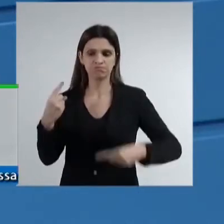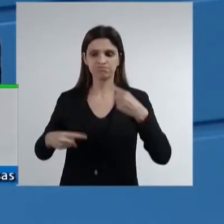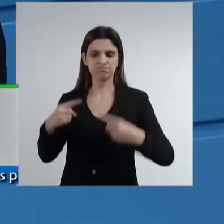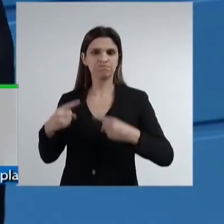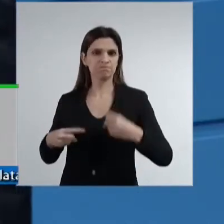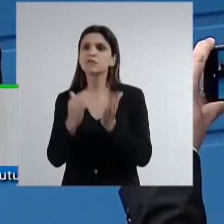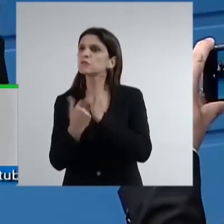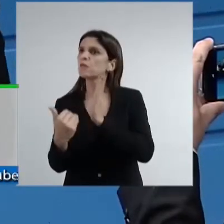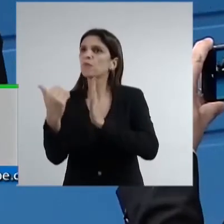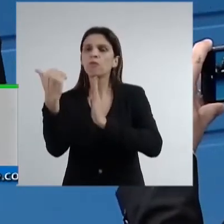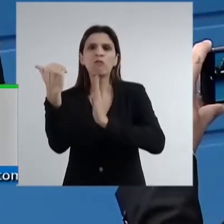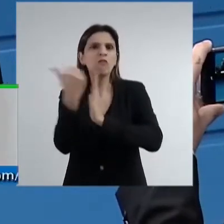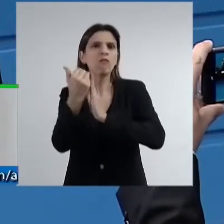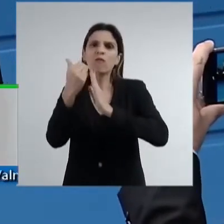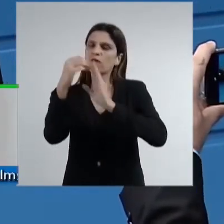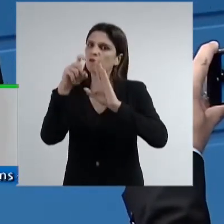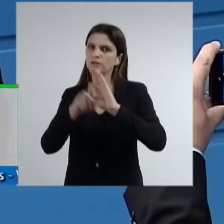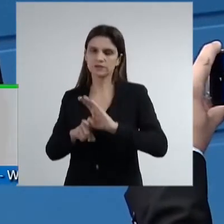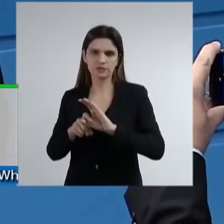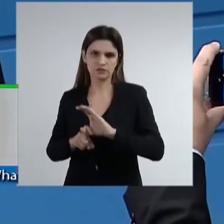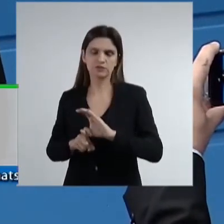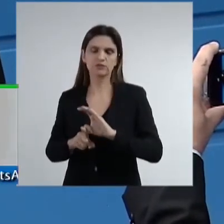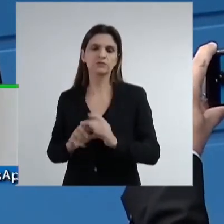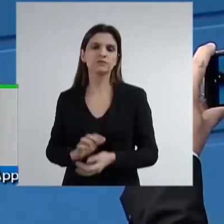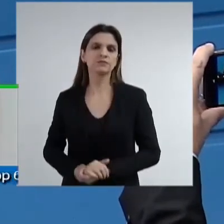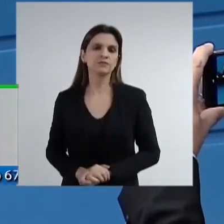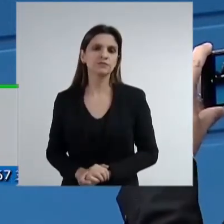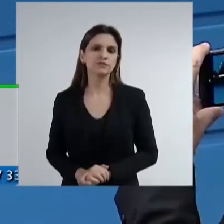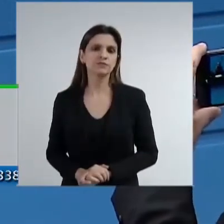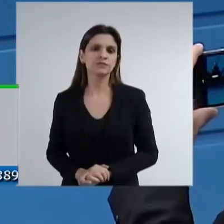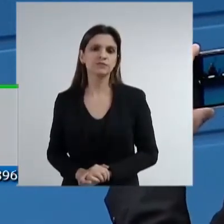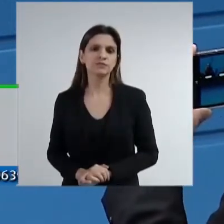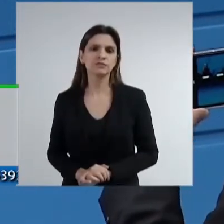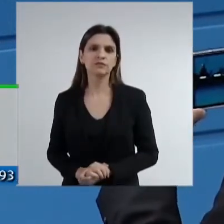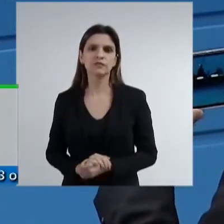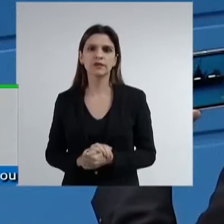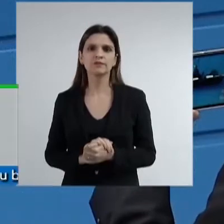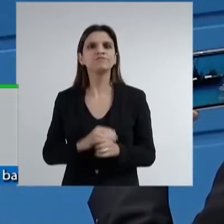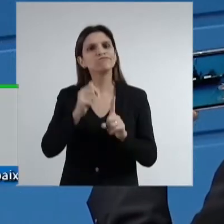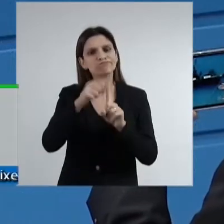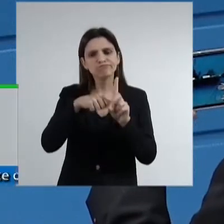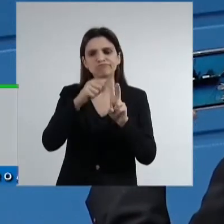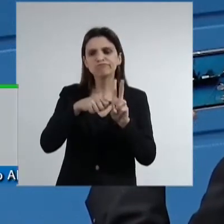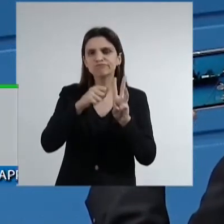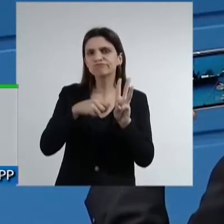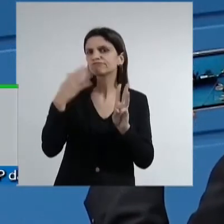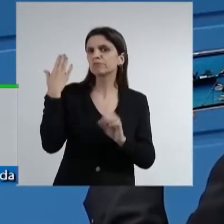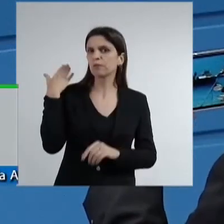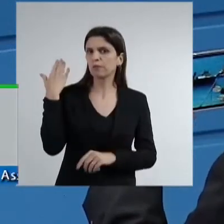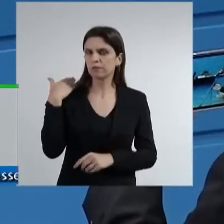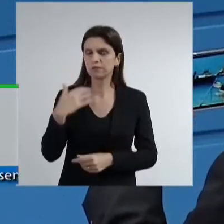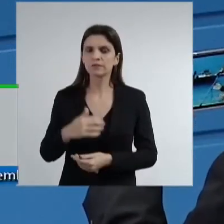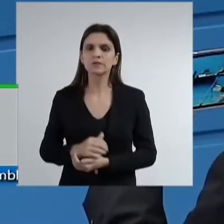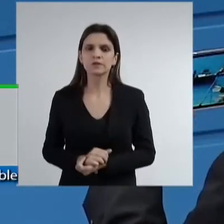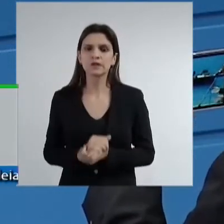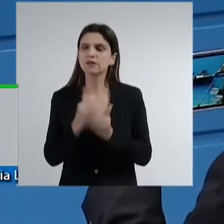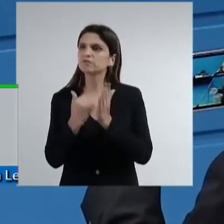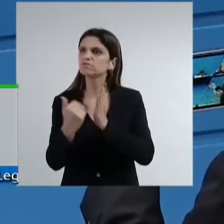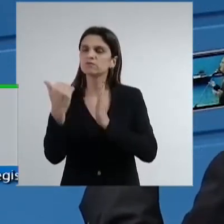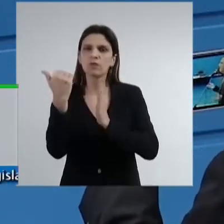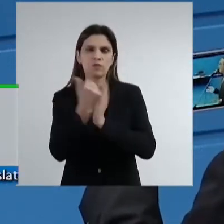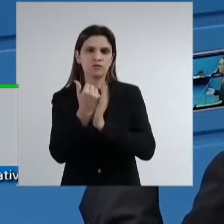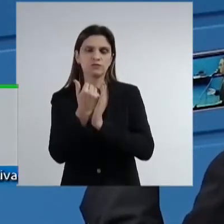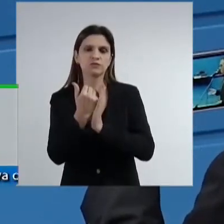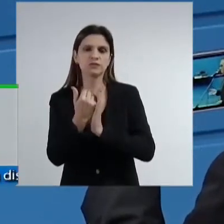casa, que é muito importante. Nós tivemos nos últimos meses aí, desses aumentos, denúncias